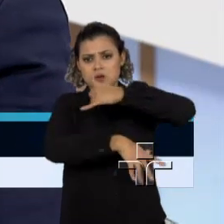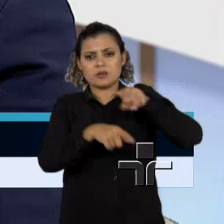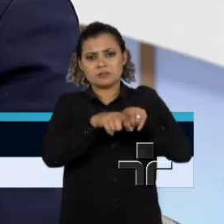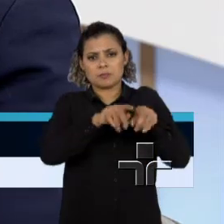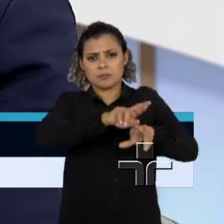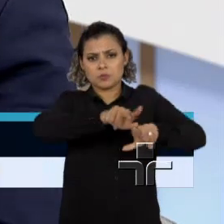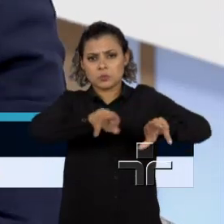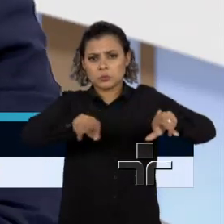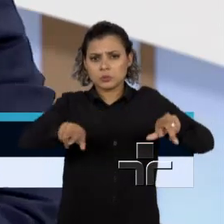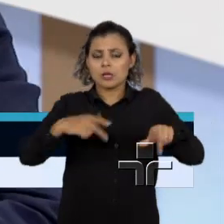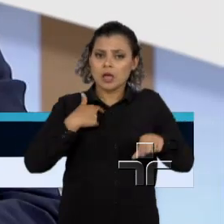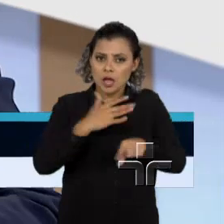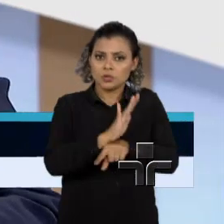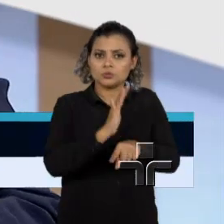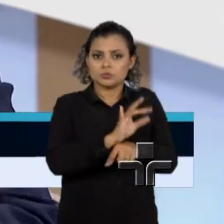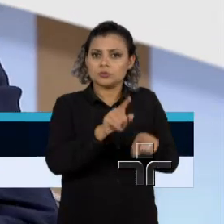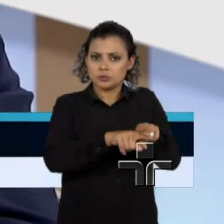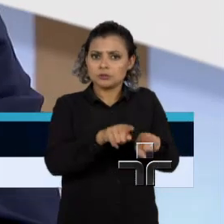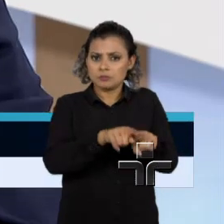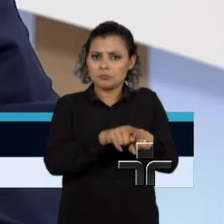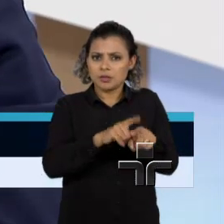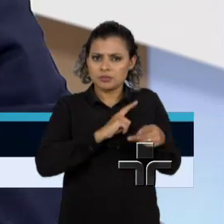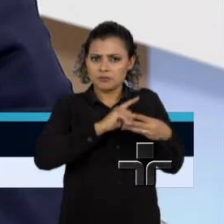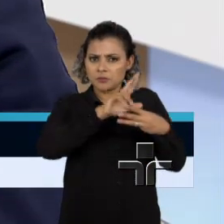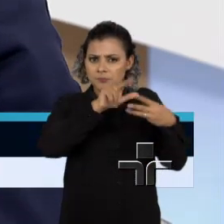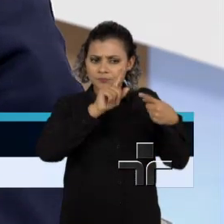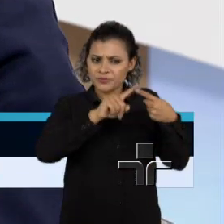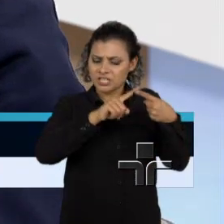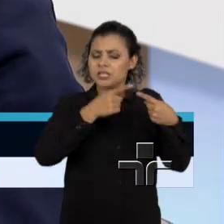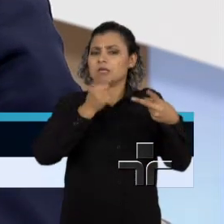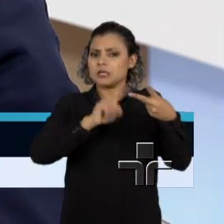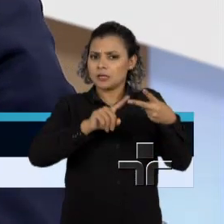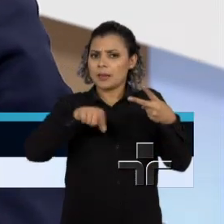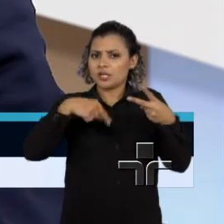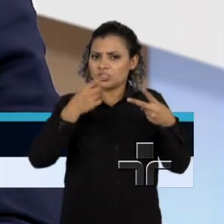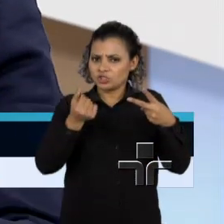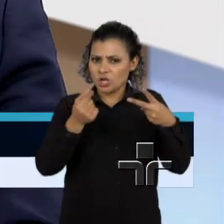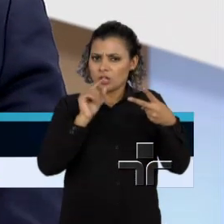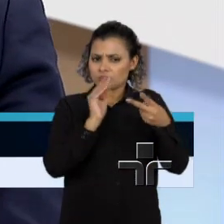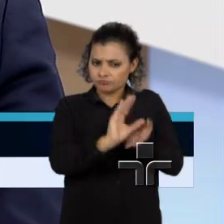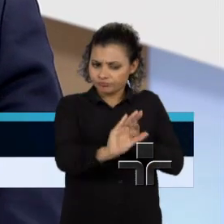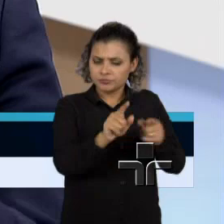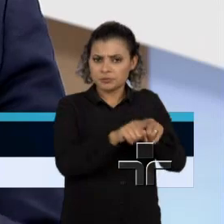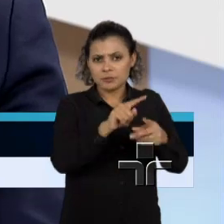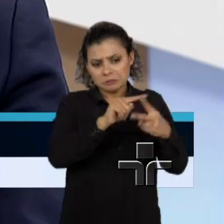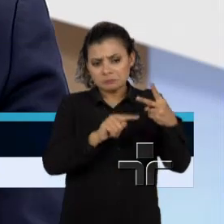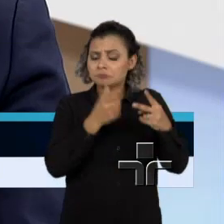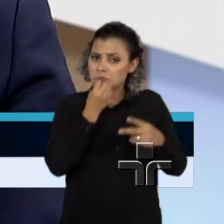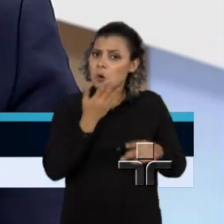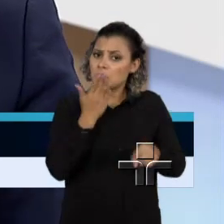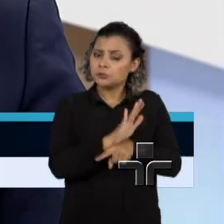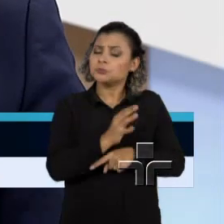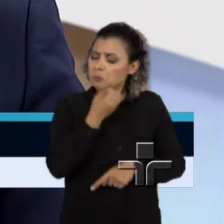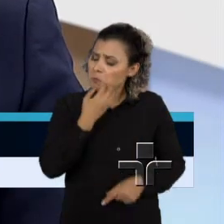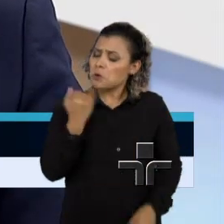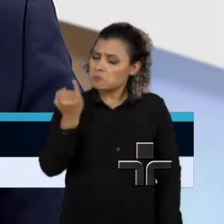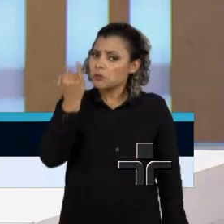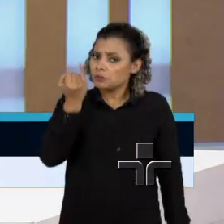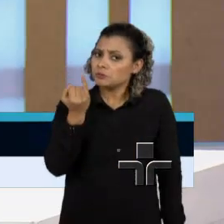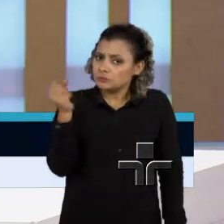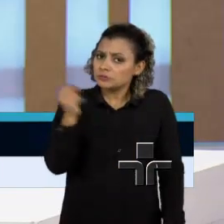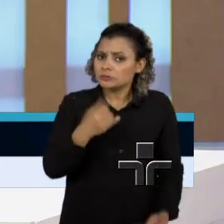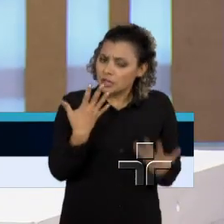alguma coisa de equipamentos. Salvo engano, foi isso que foi veiculado. Em sendo assim, me parece uma ajuda importante de